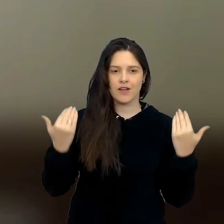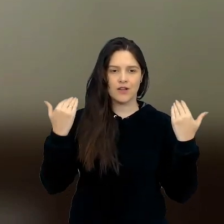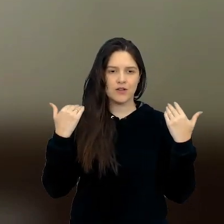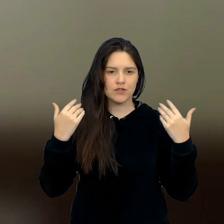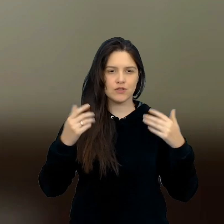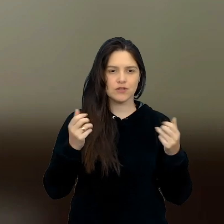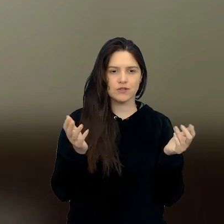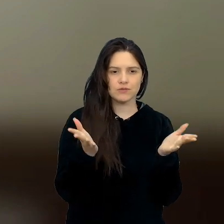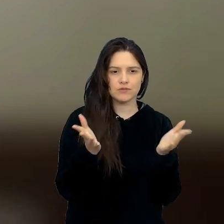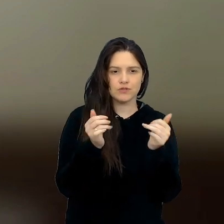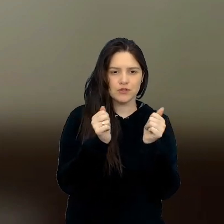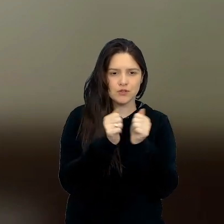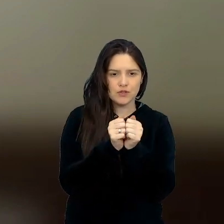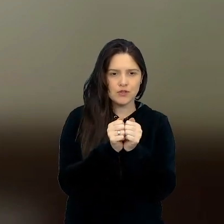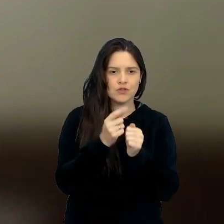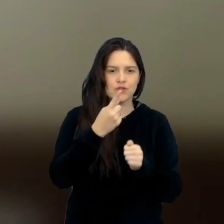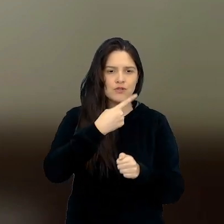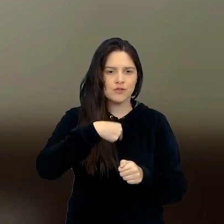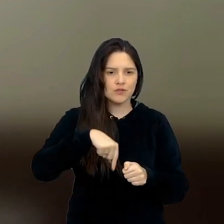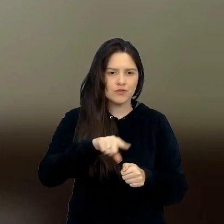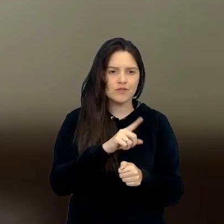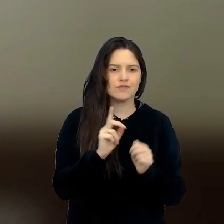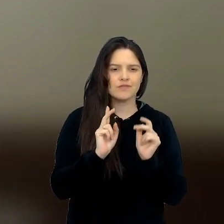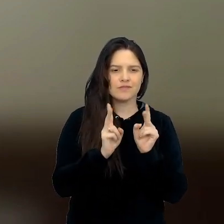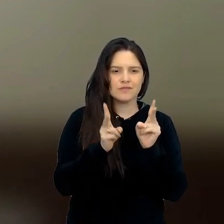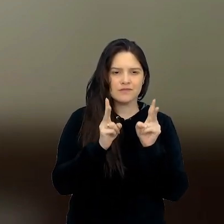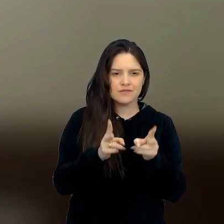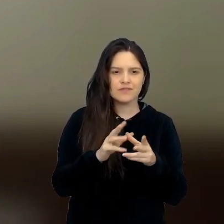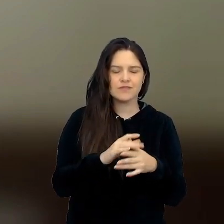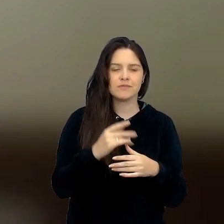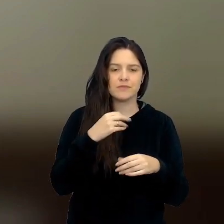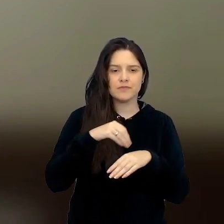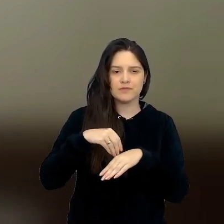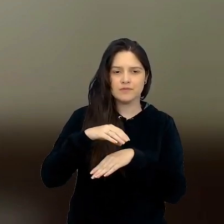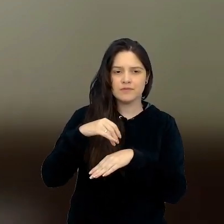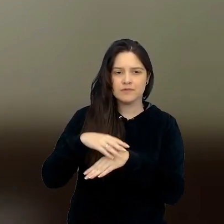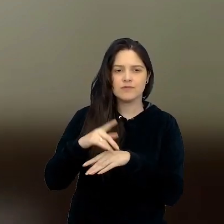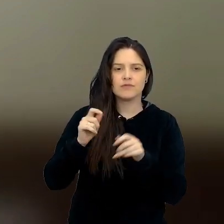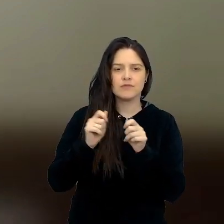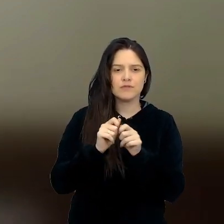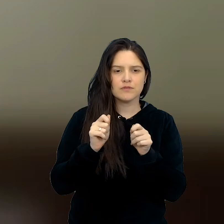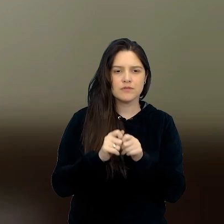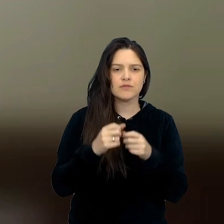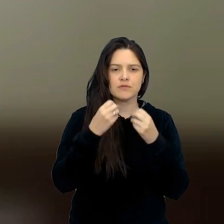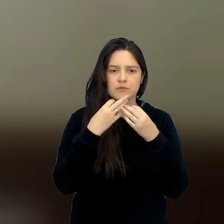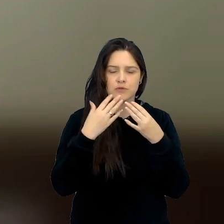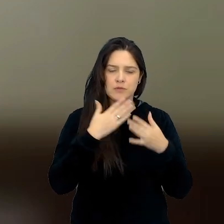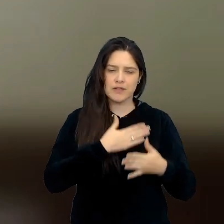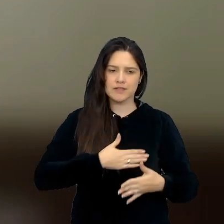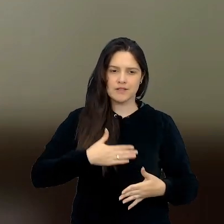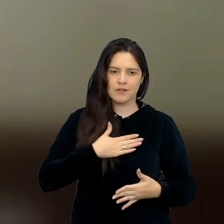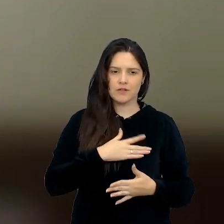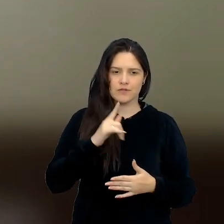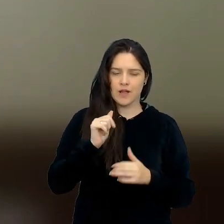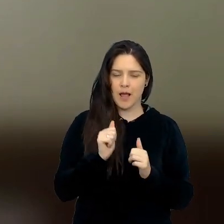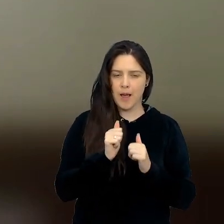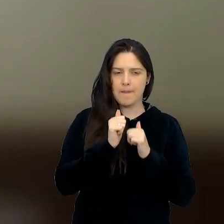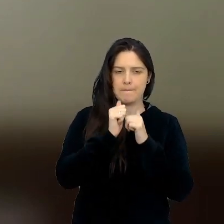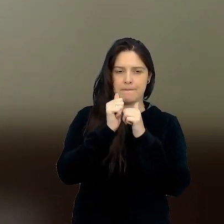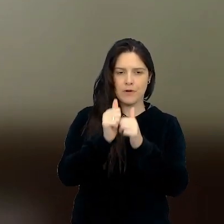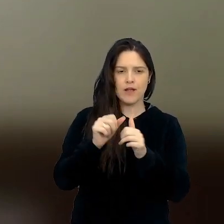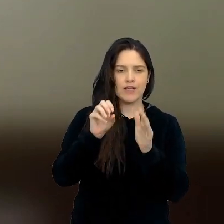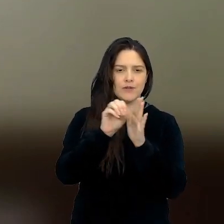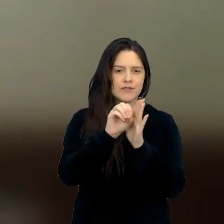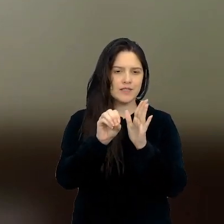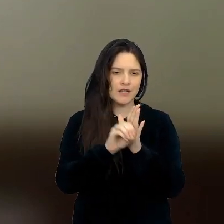Estou hoje vestindo uma camiseta cor de goiaba para a gente. É um prazer, muitas vezes, estar aqui com vocês. Conto com o apoio do nosso intérprete de